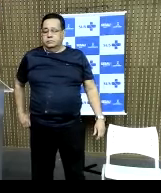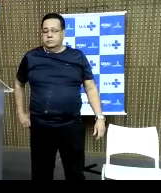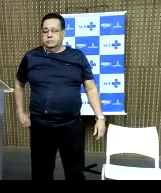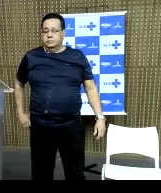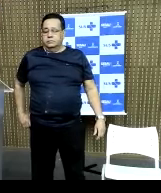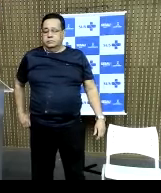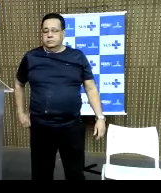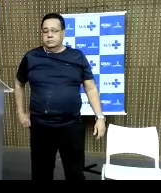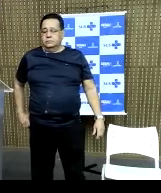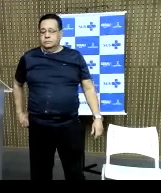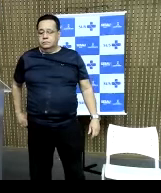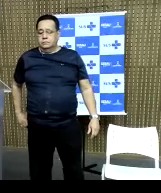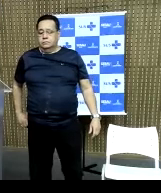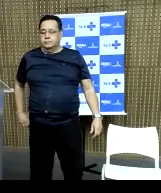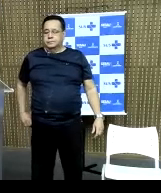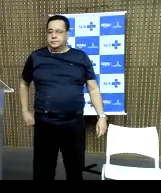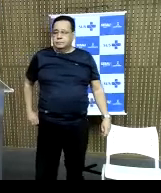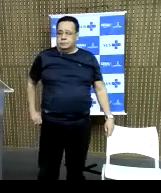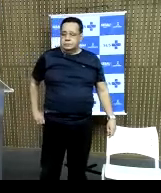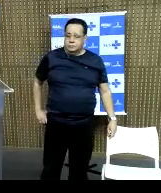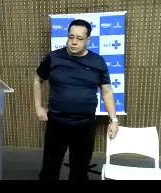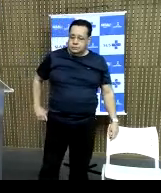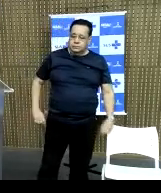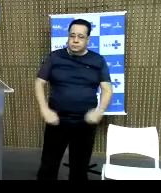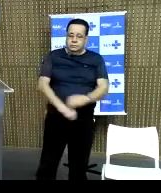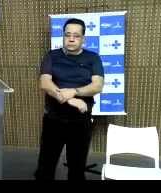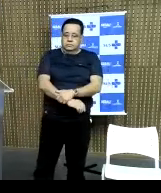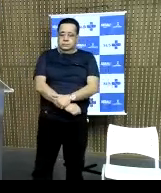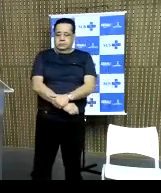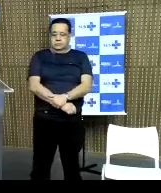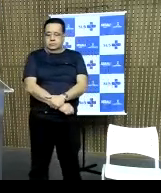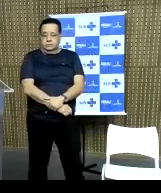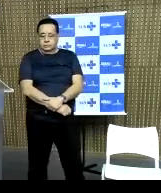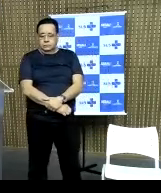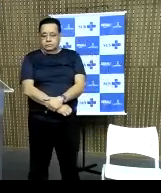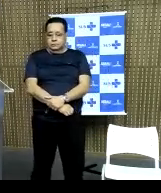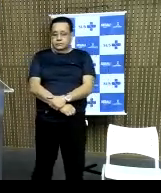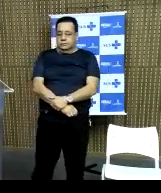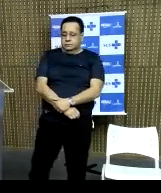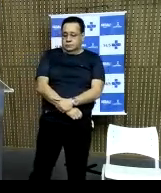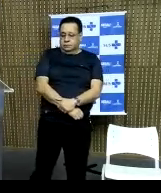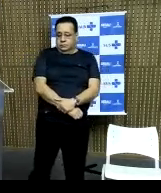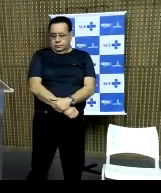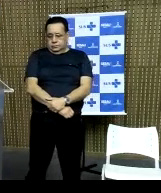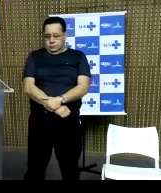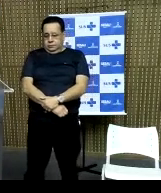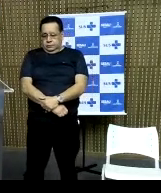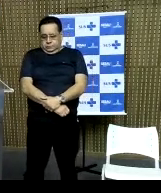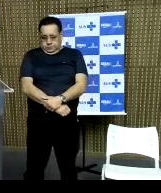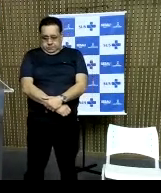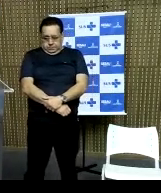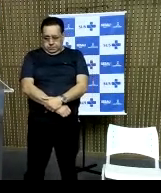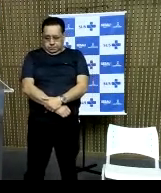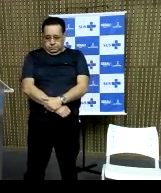fica responsável por verificar esses encaminhamentos, né? Ela olha diariamente e aí, quando vê que foi